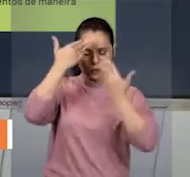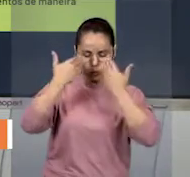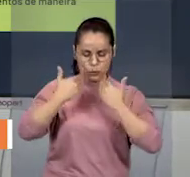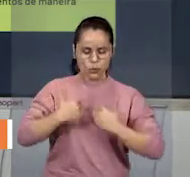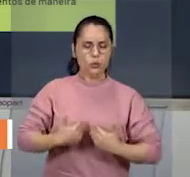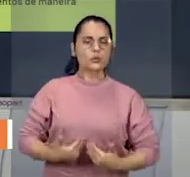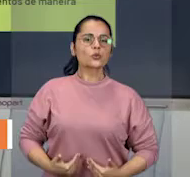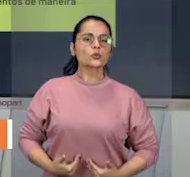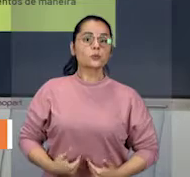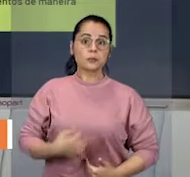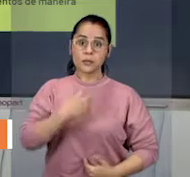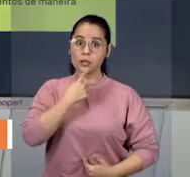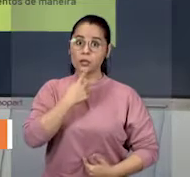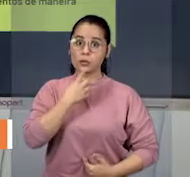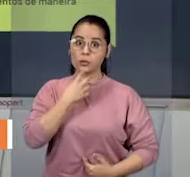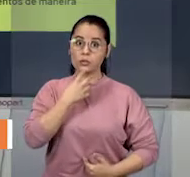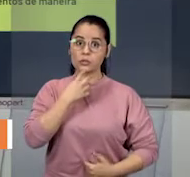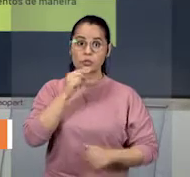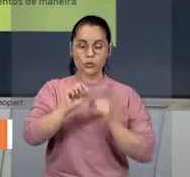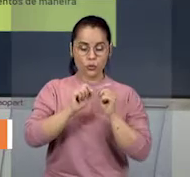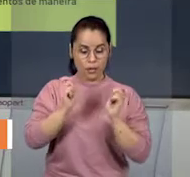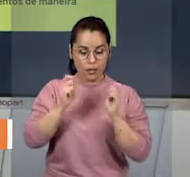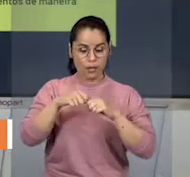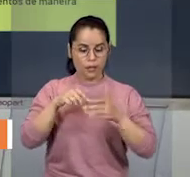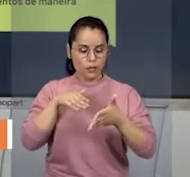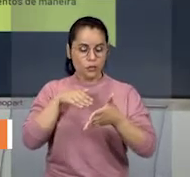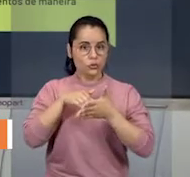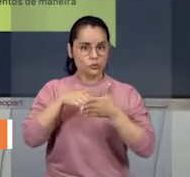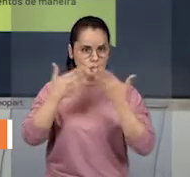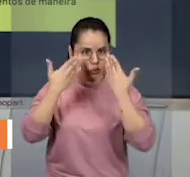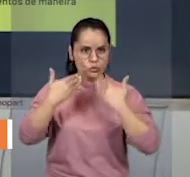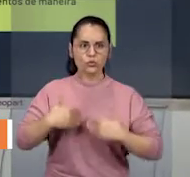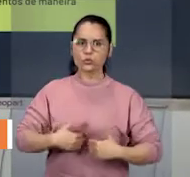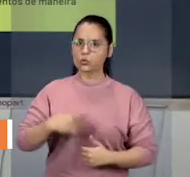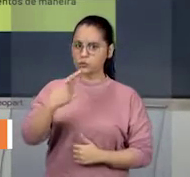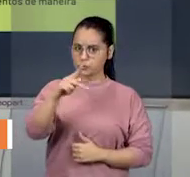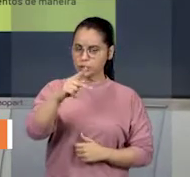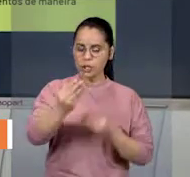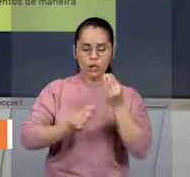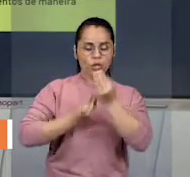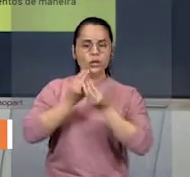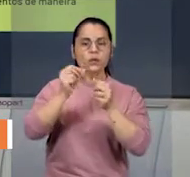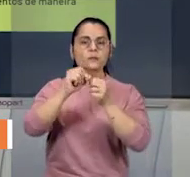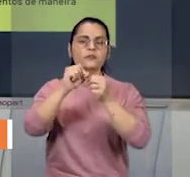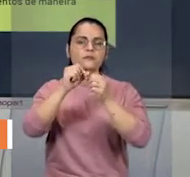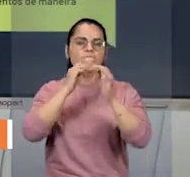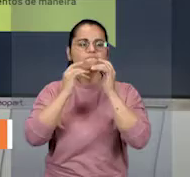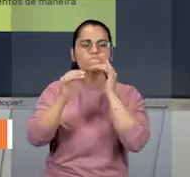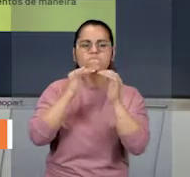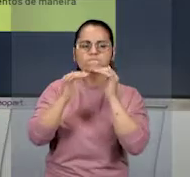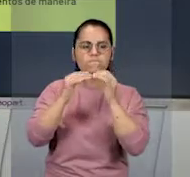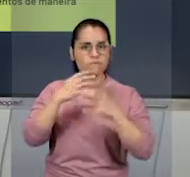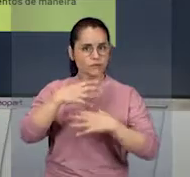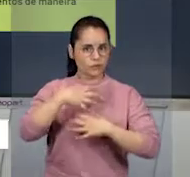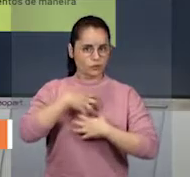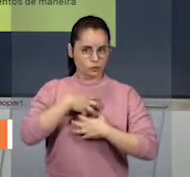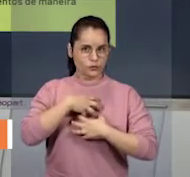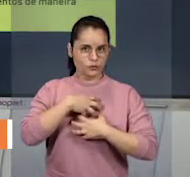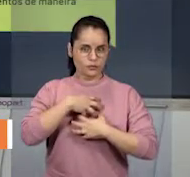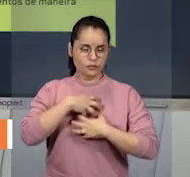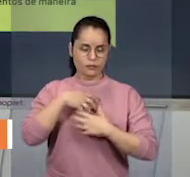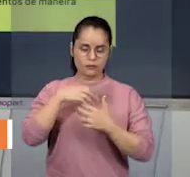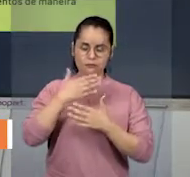é conhecer a capacidade, os limites do seu corpo e como realizar os movimentos de maneira